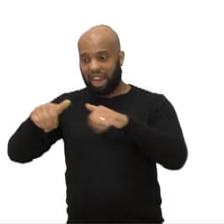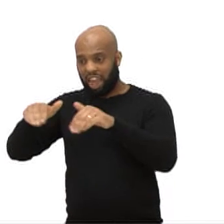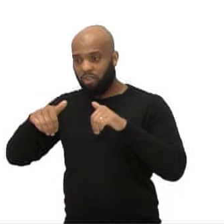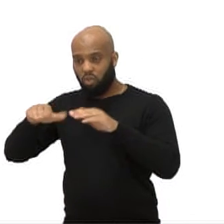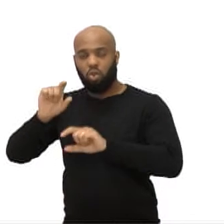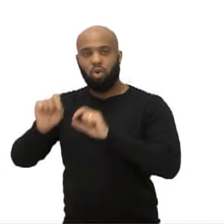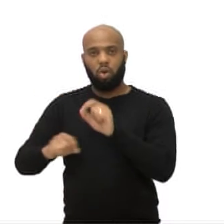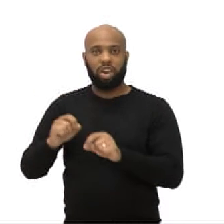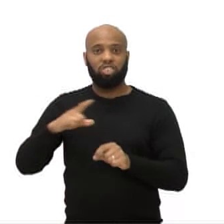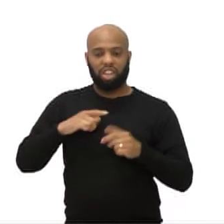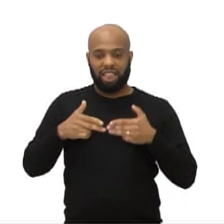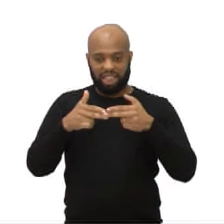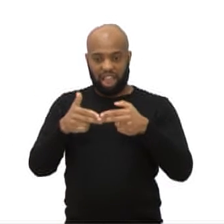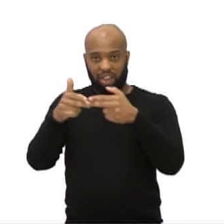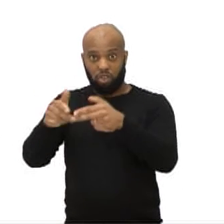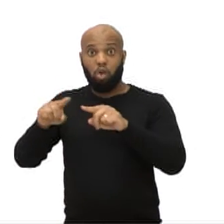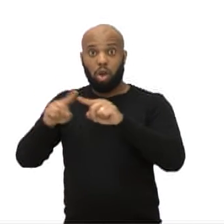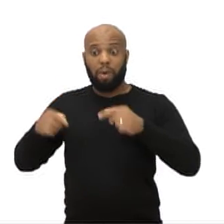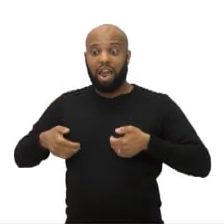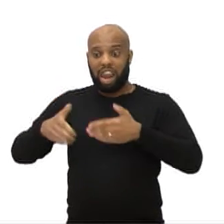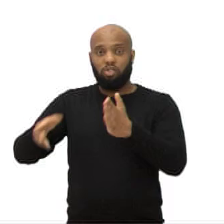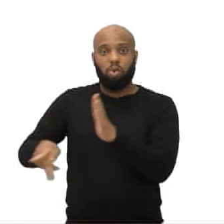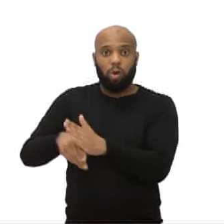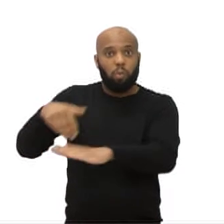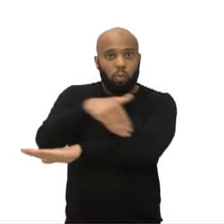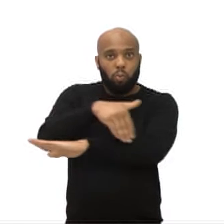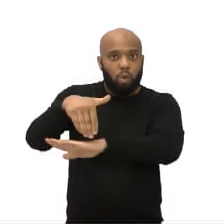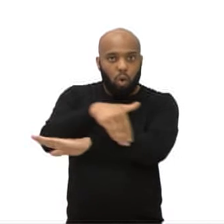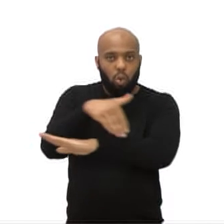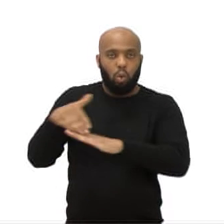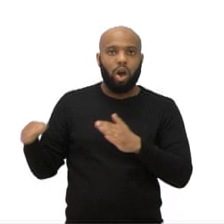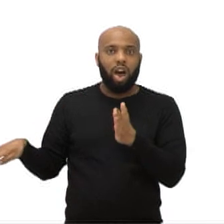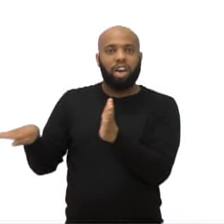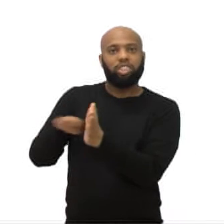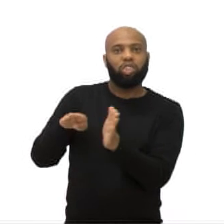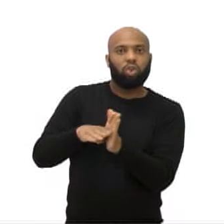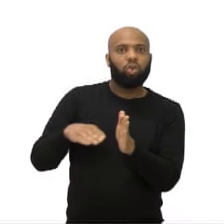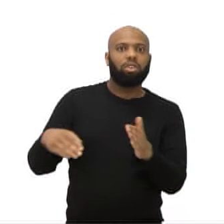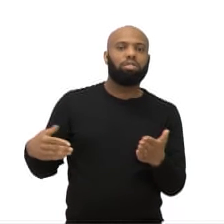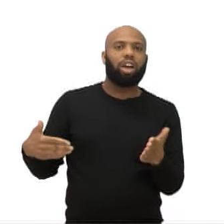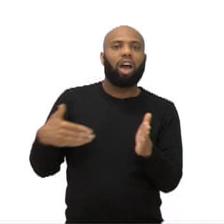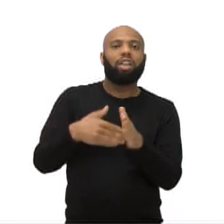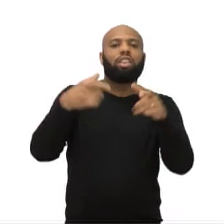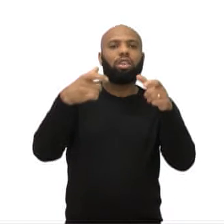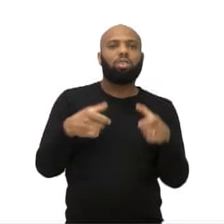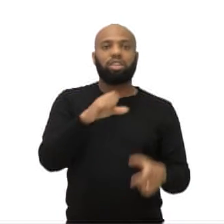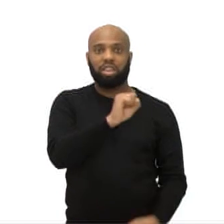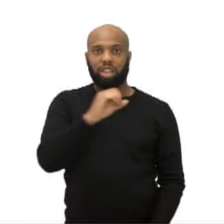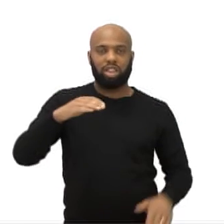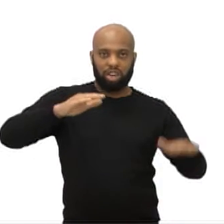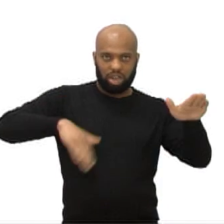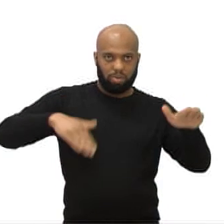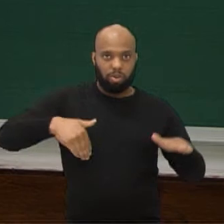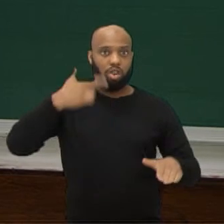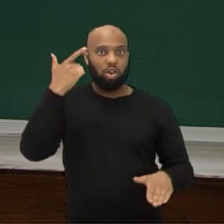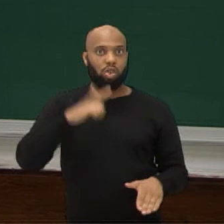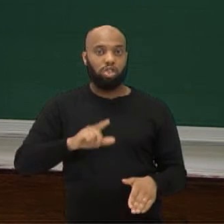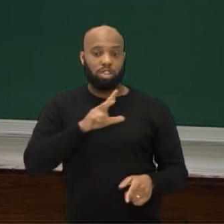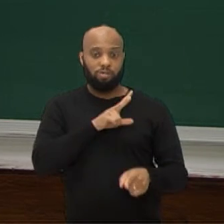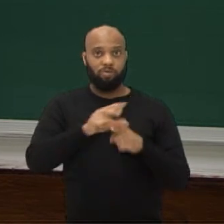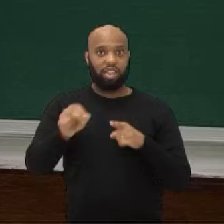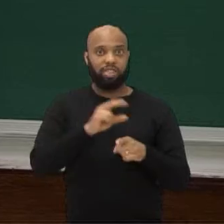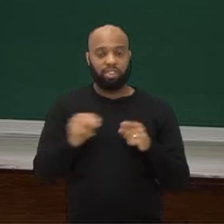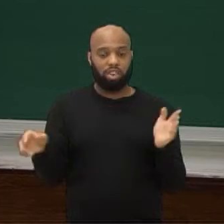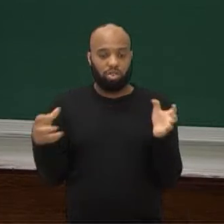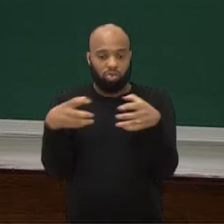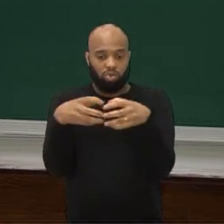navios de Porto Alegre até o litoral catarinense, surpreendendo e derrotando as forças imperiais. Então,